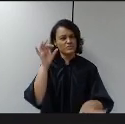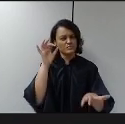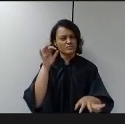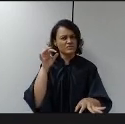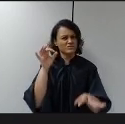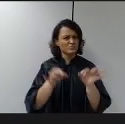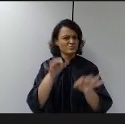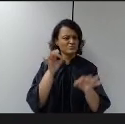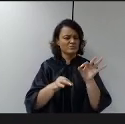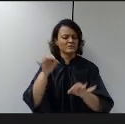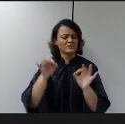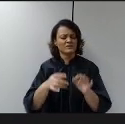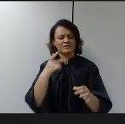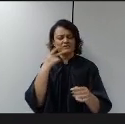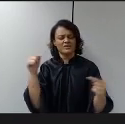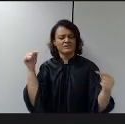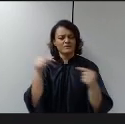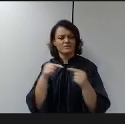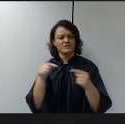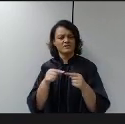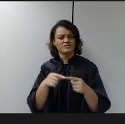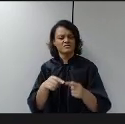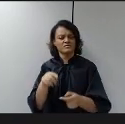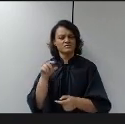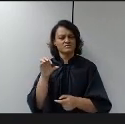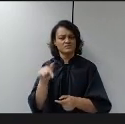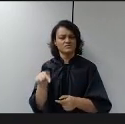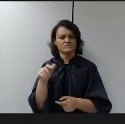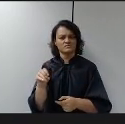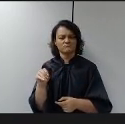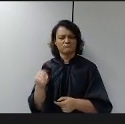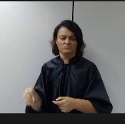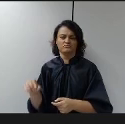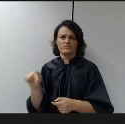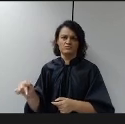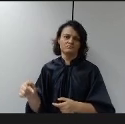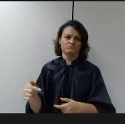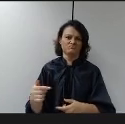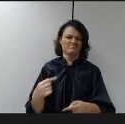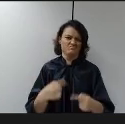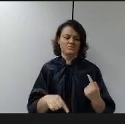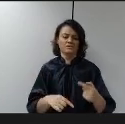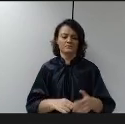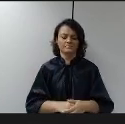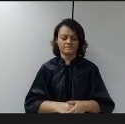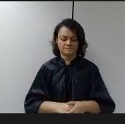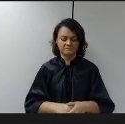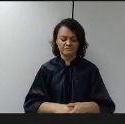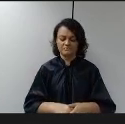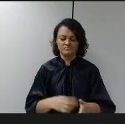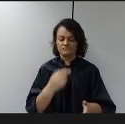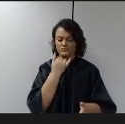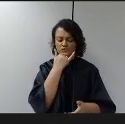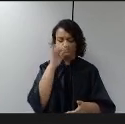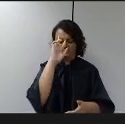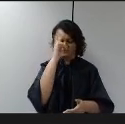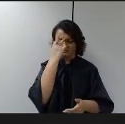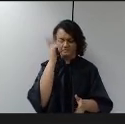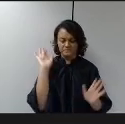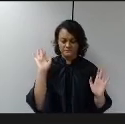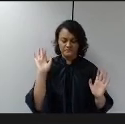aplicação da súmula 7. É isso porque os... não, excelência, não é a súmula 7. Não,